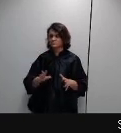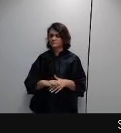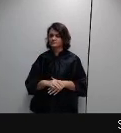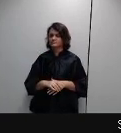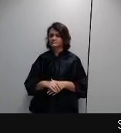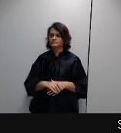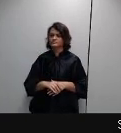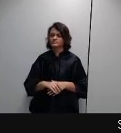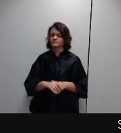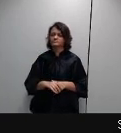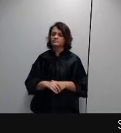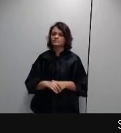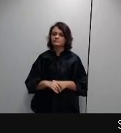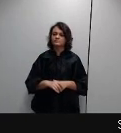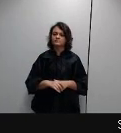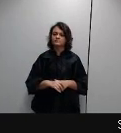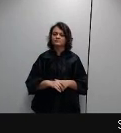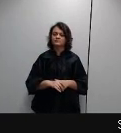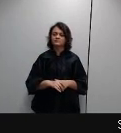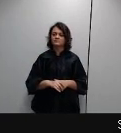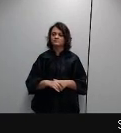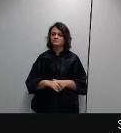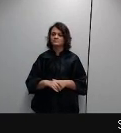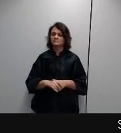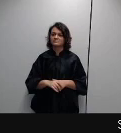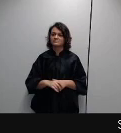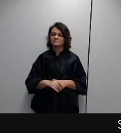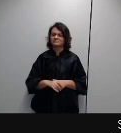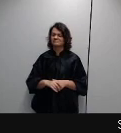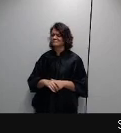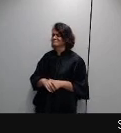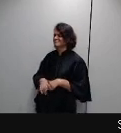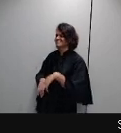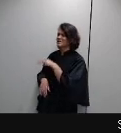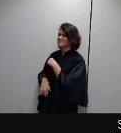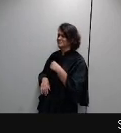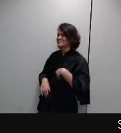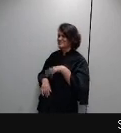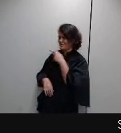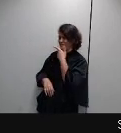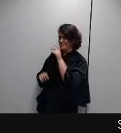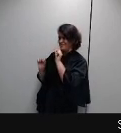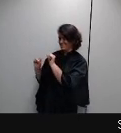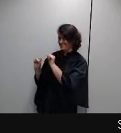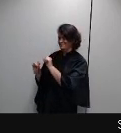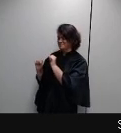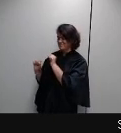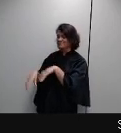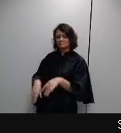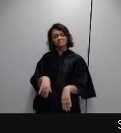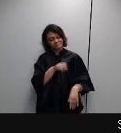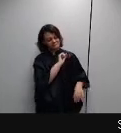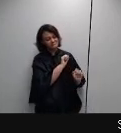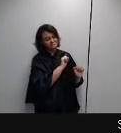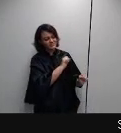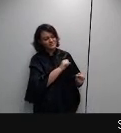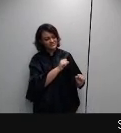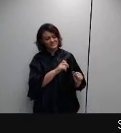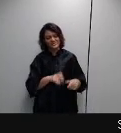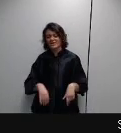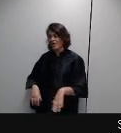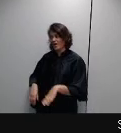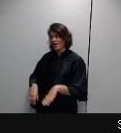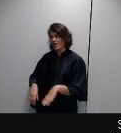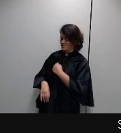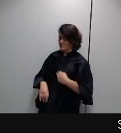aí eu fui isso vejam eu posso falar sério já fez um